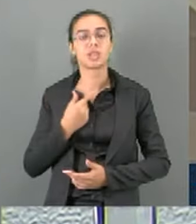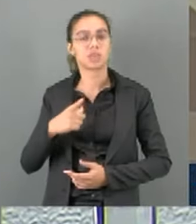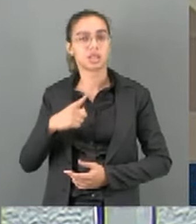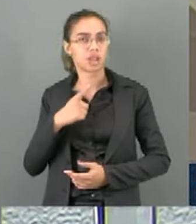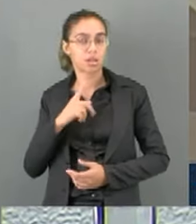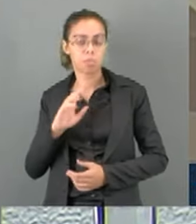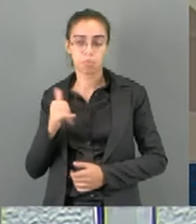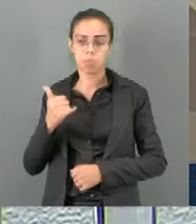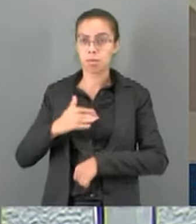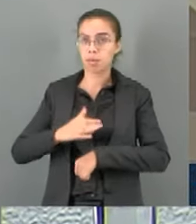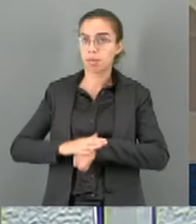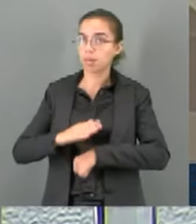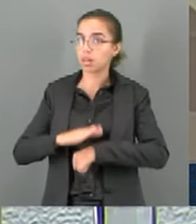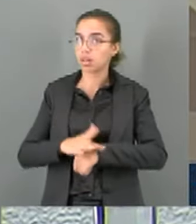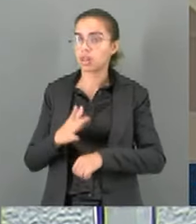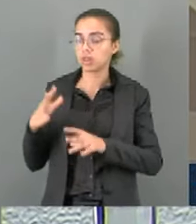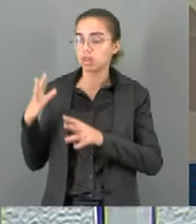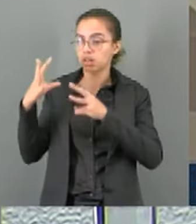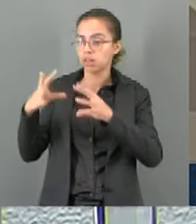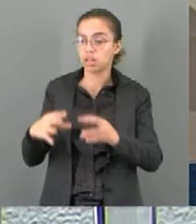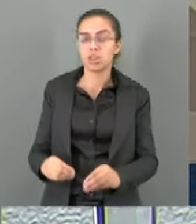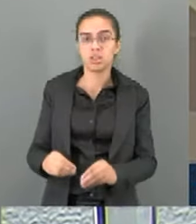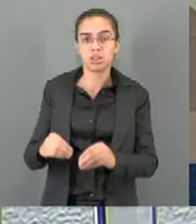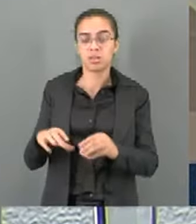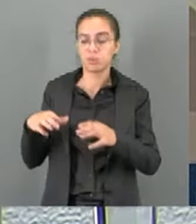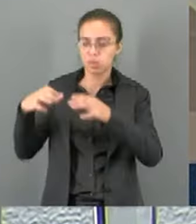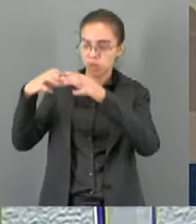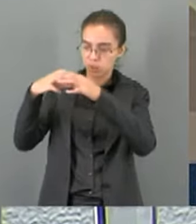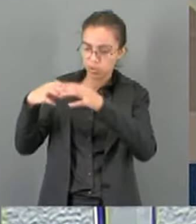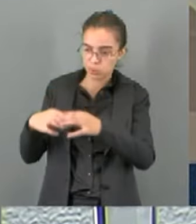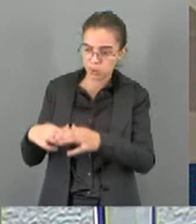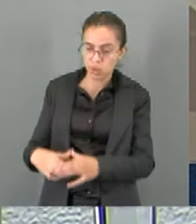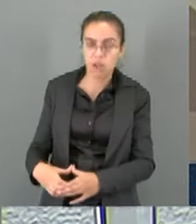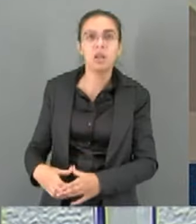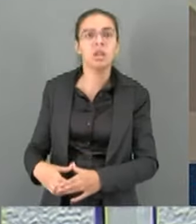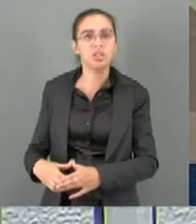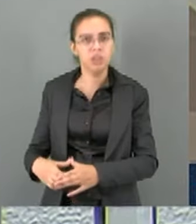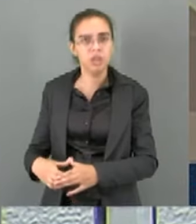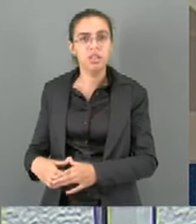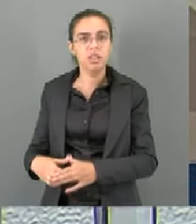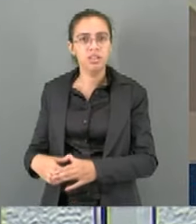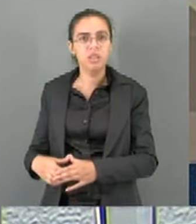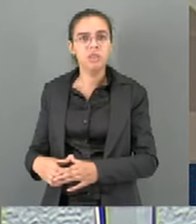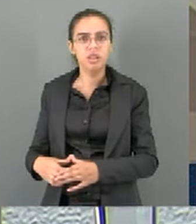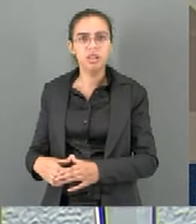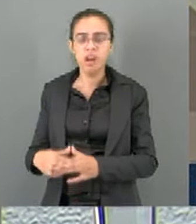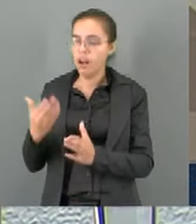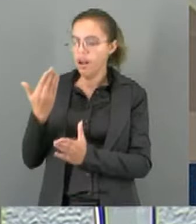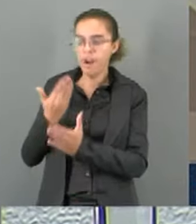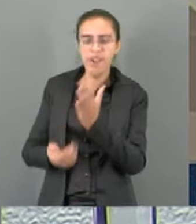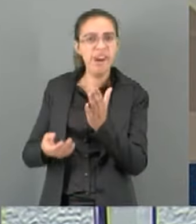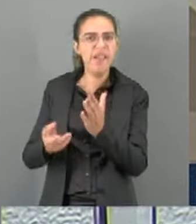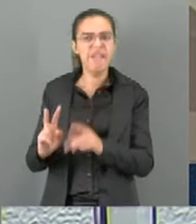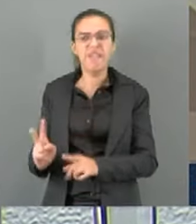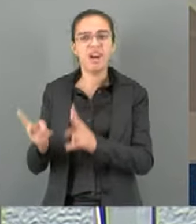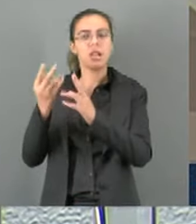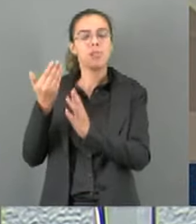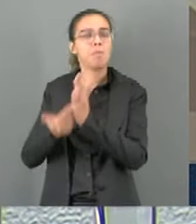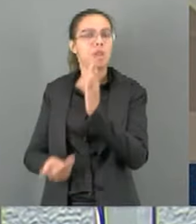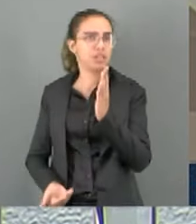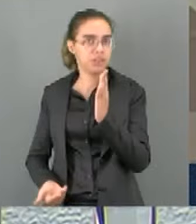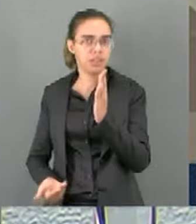momento, todas aquelas condenações por contravenção, elas perdem a validade, são tornadas